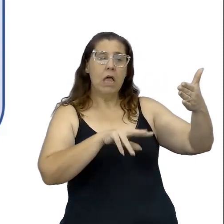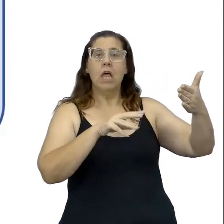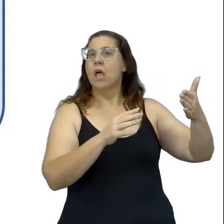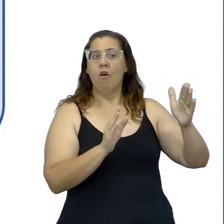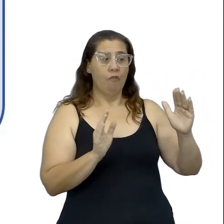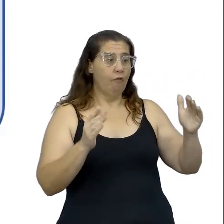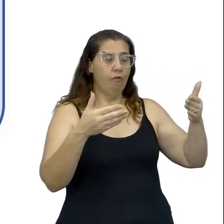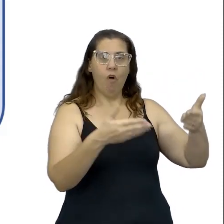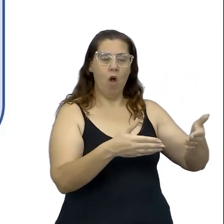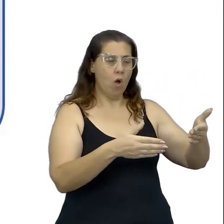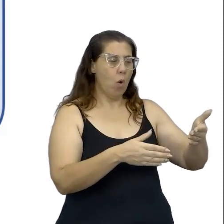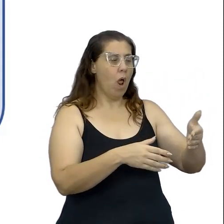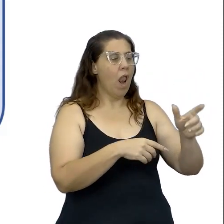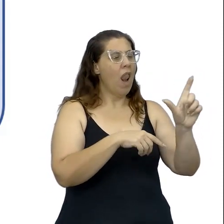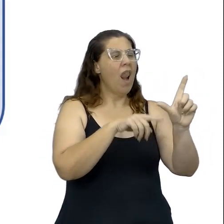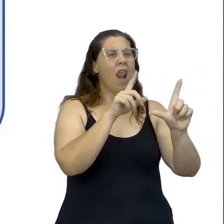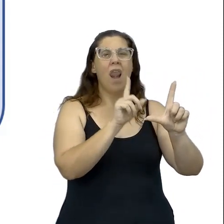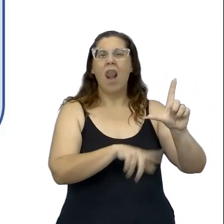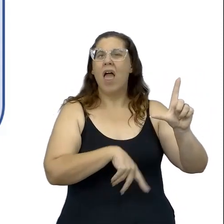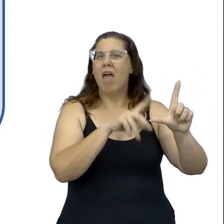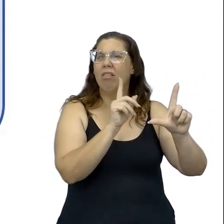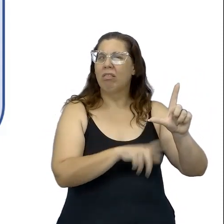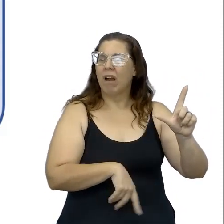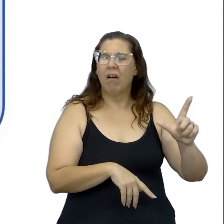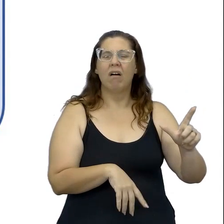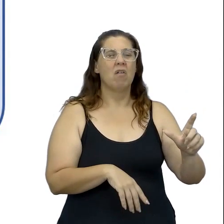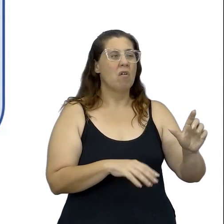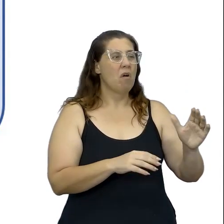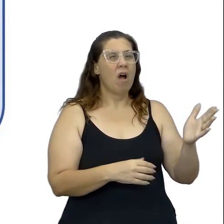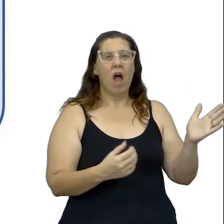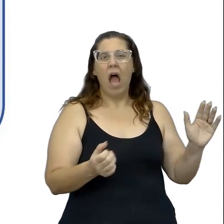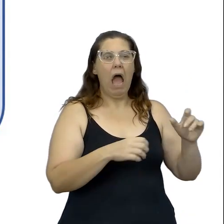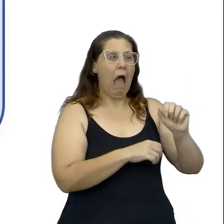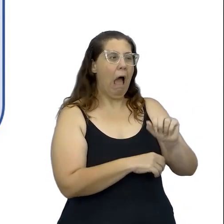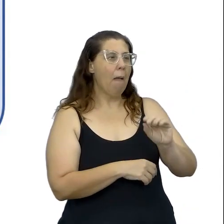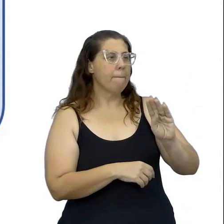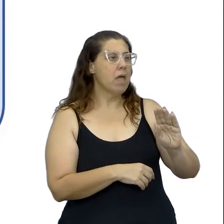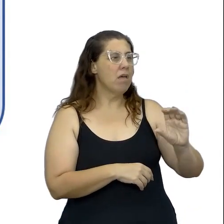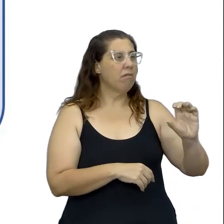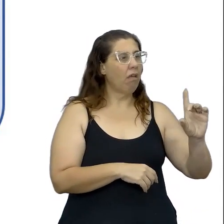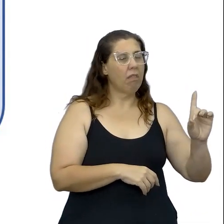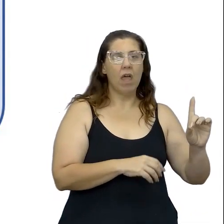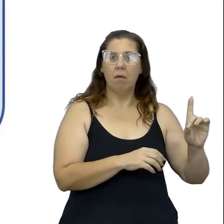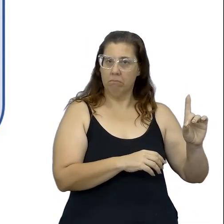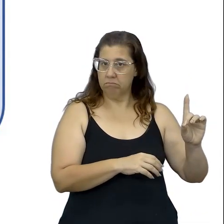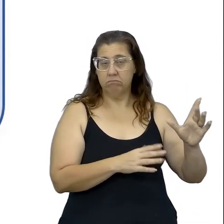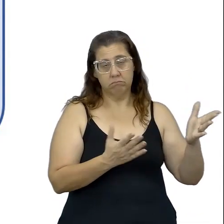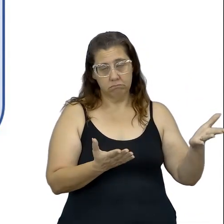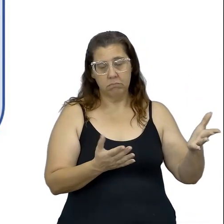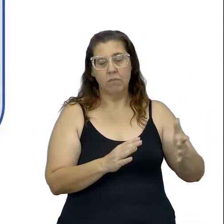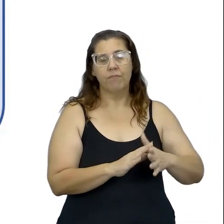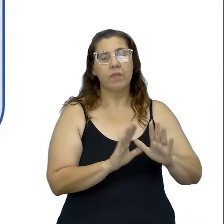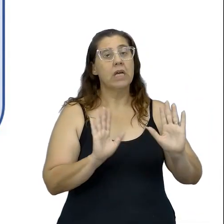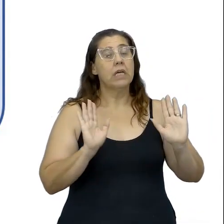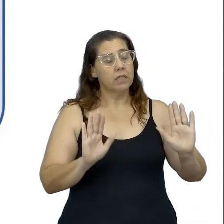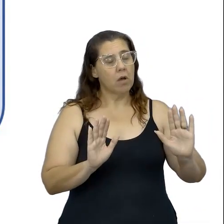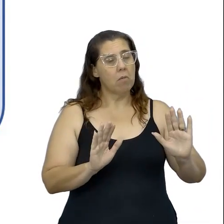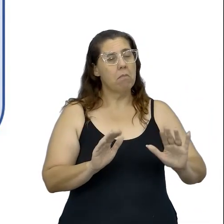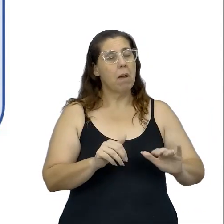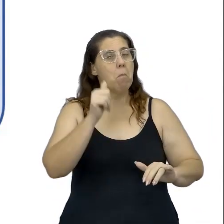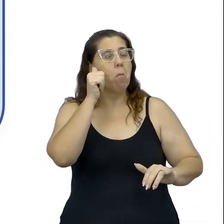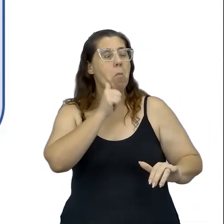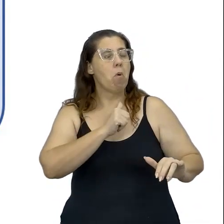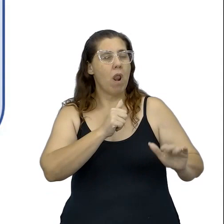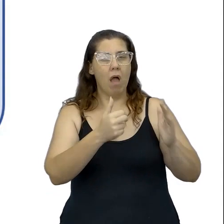a seguir letra a letra os símbolos do alfabeto, né, é a grande armadilha. Então, para a autora, se isso